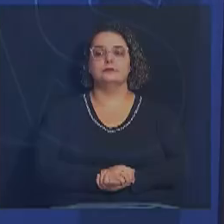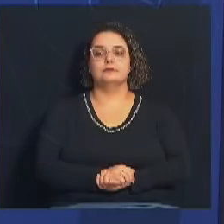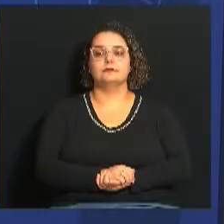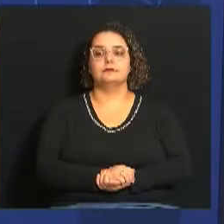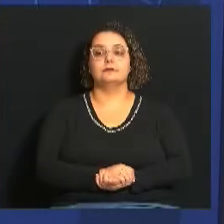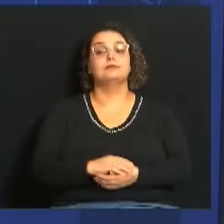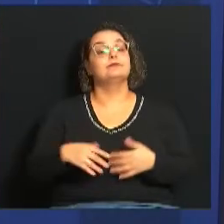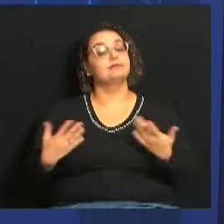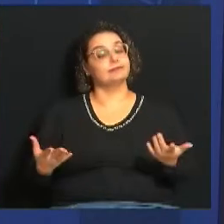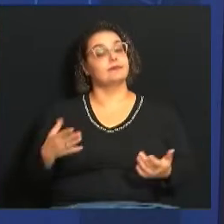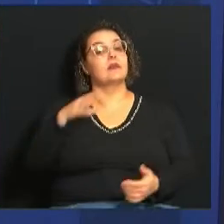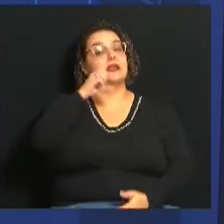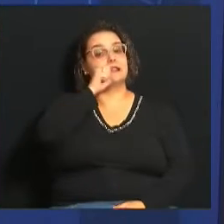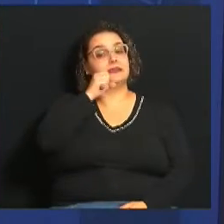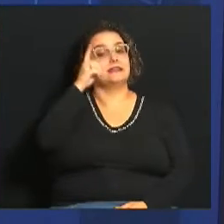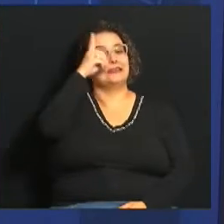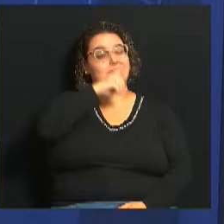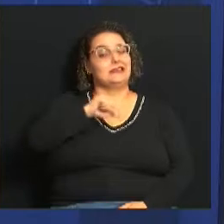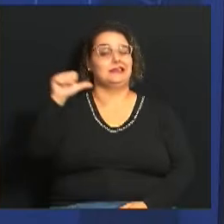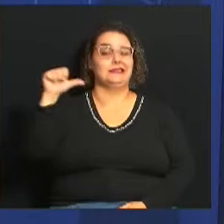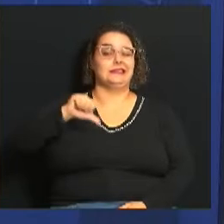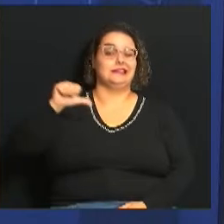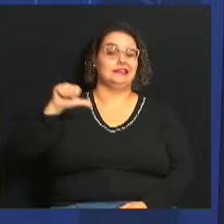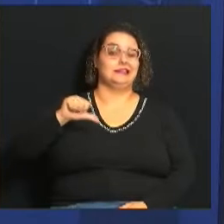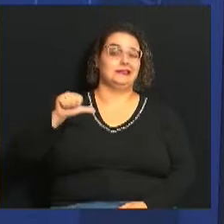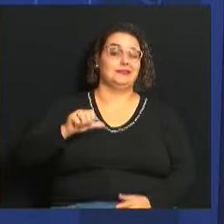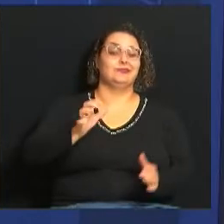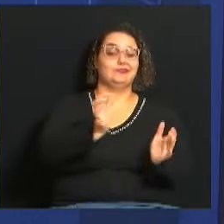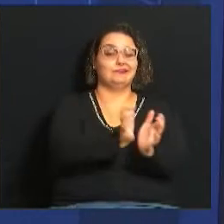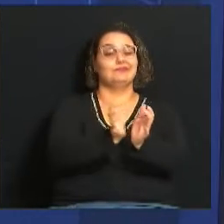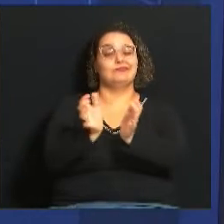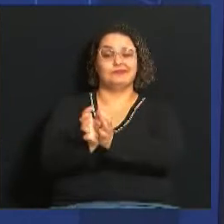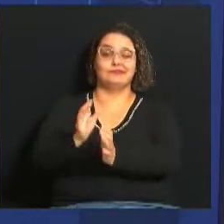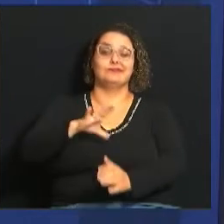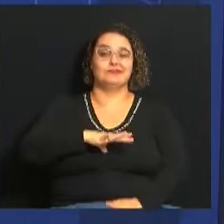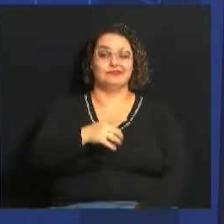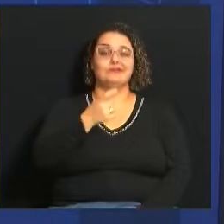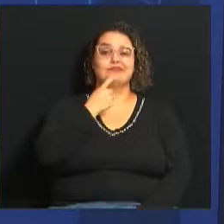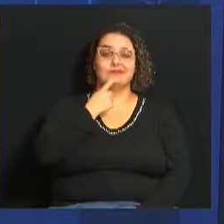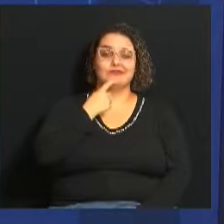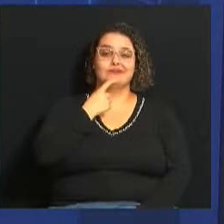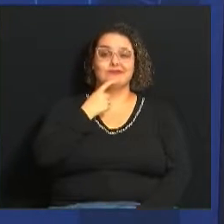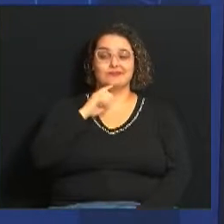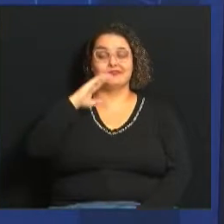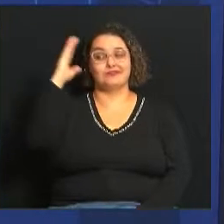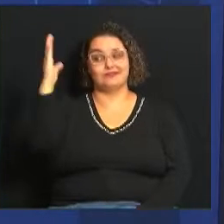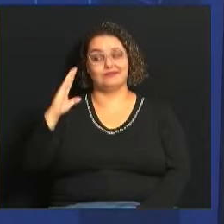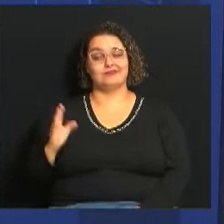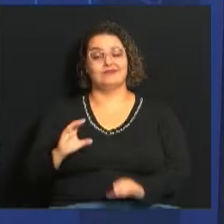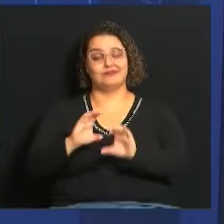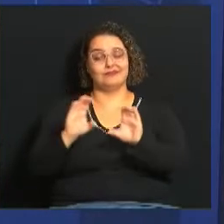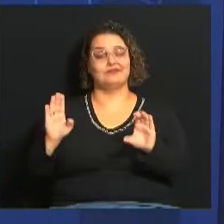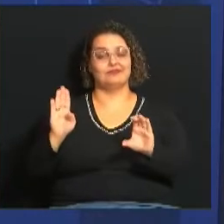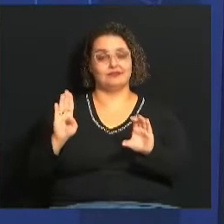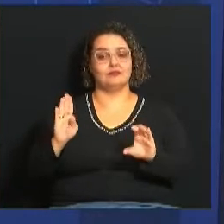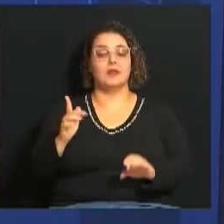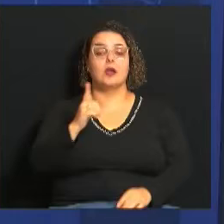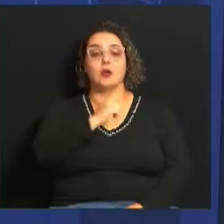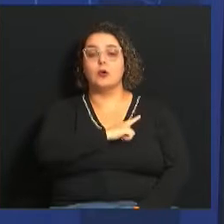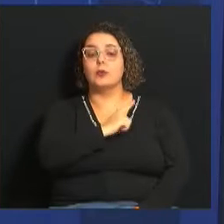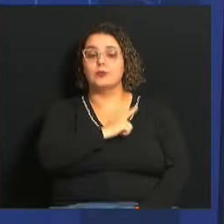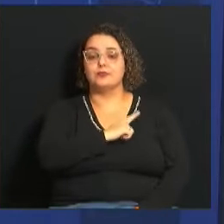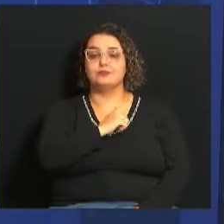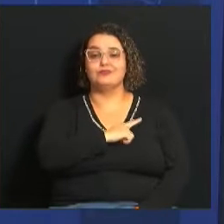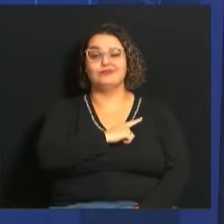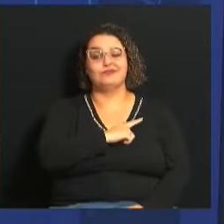Fim de semana ruim para as equipes de Campinas no Campeonato Brasileiro da Série B. O Guarani ficou